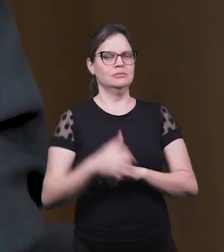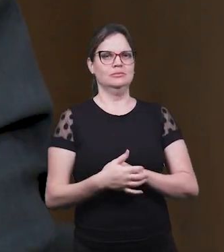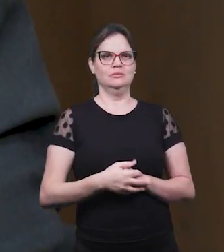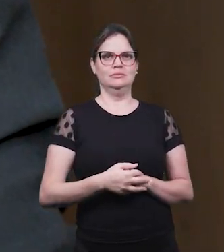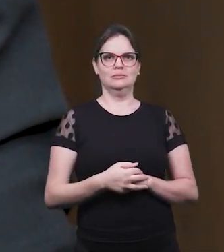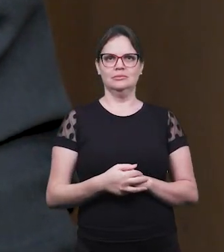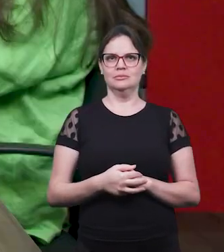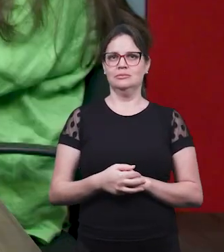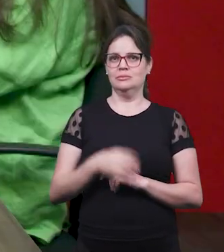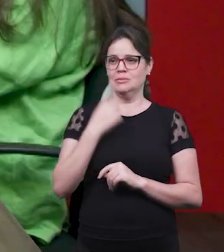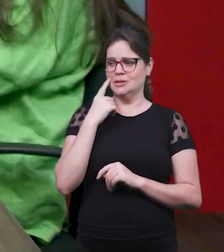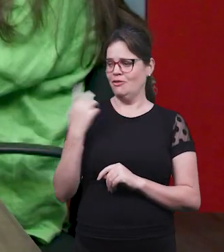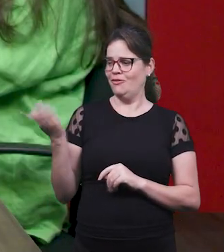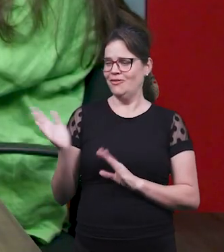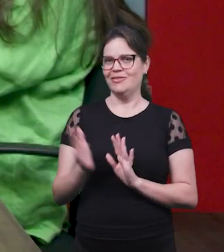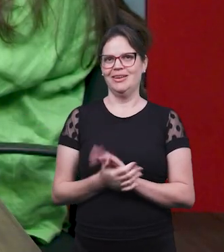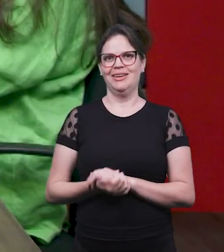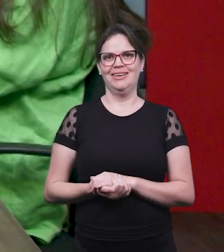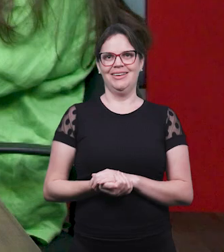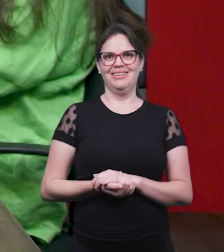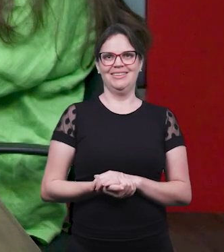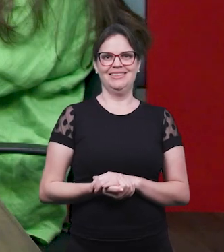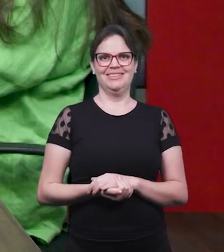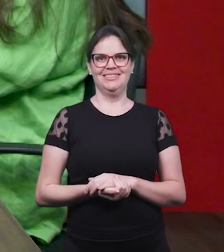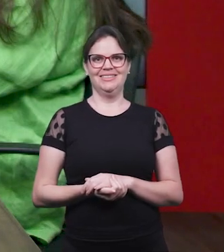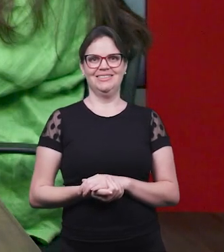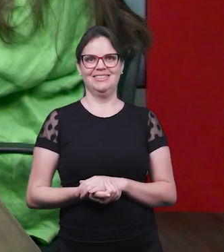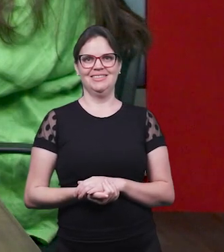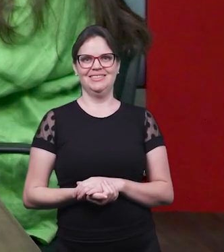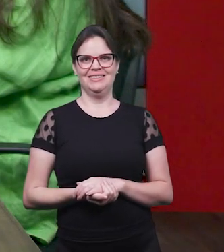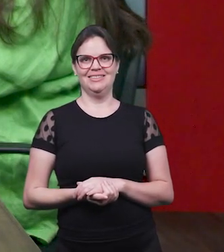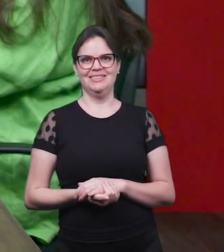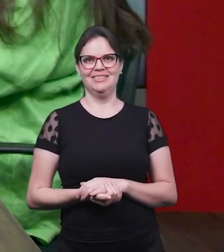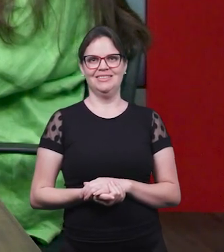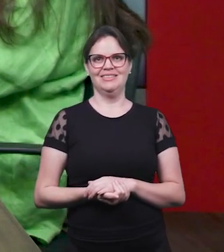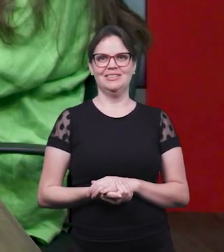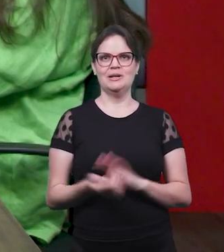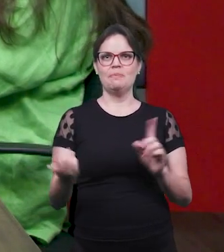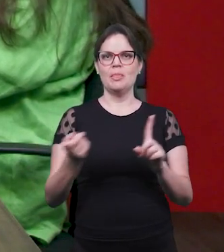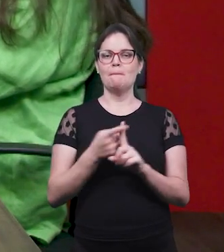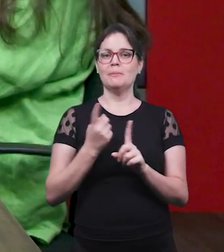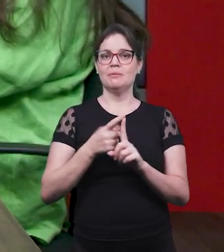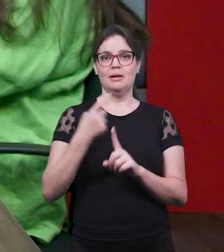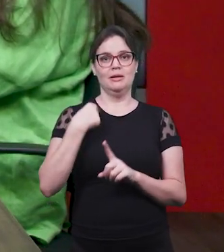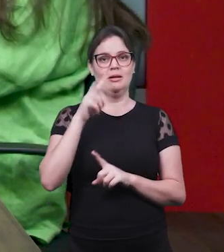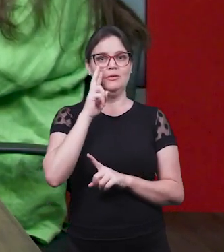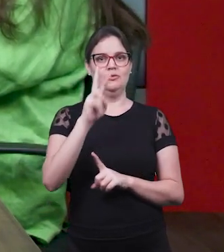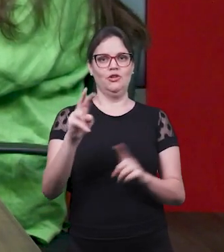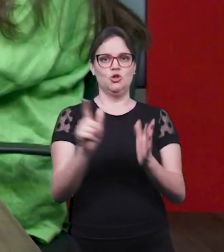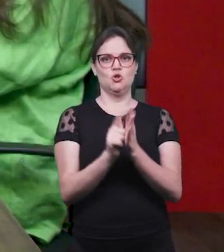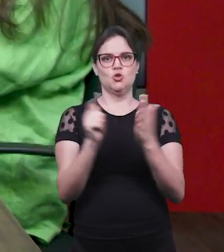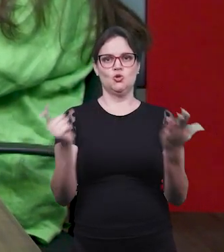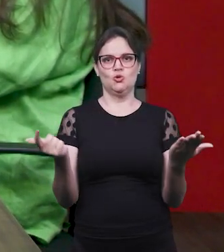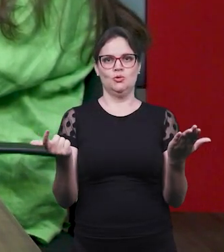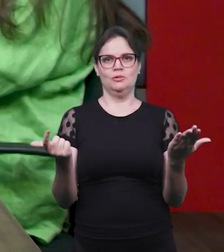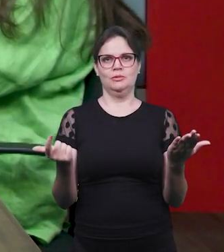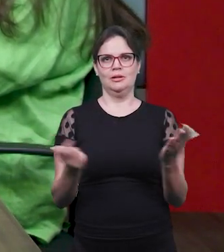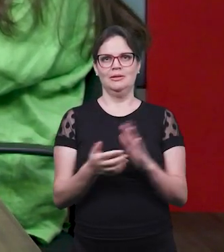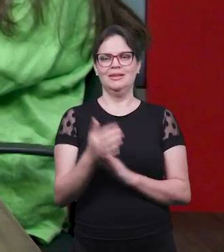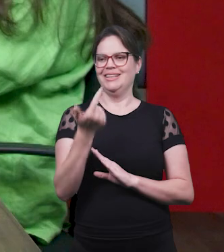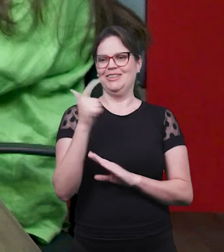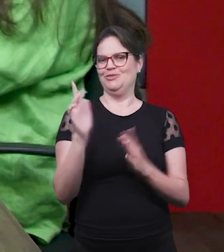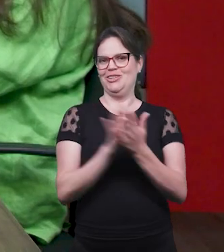Na realidade, primeiro eu vi no jornal, também não tinha nada